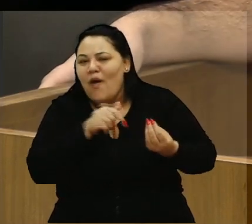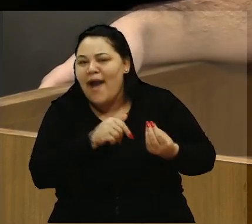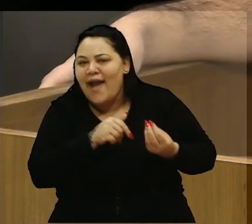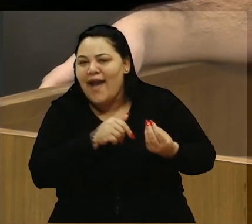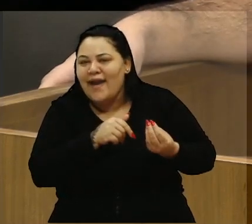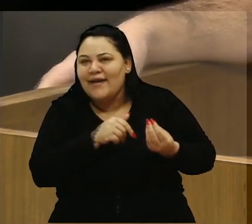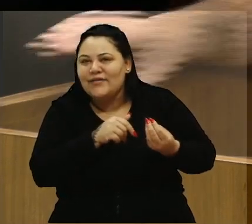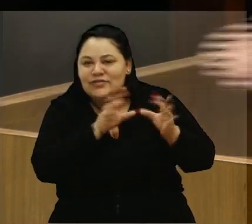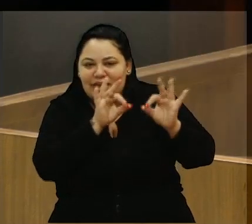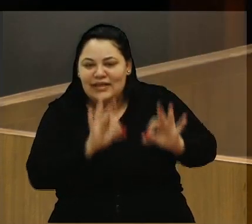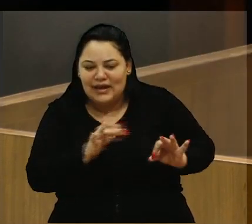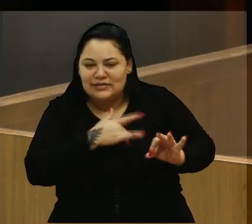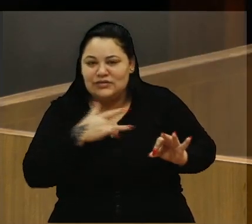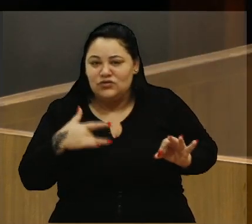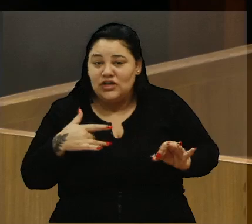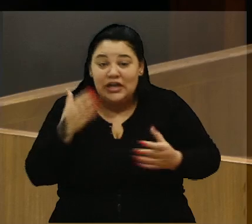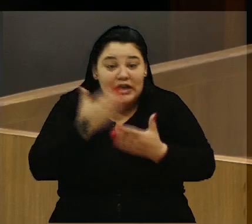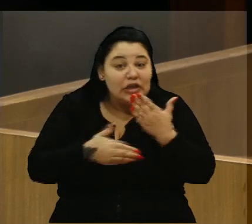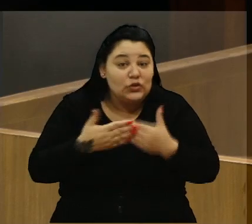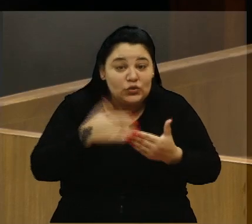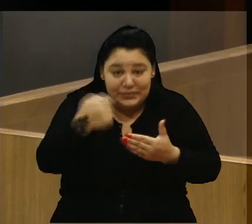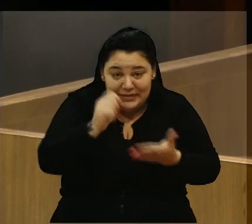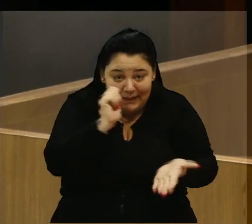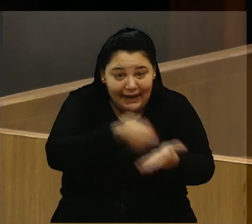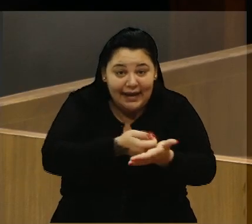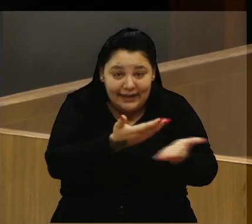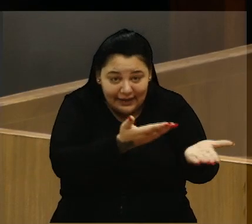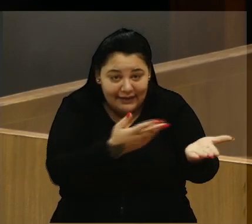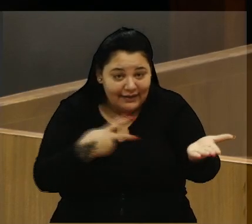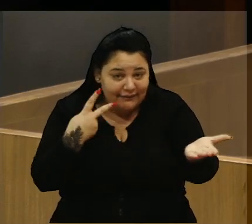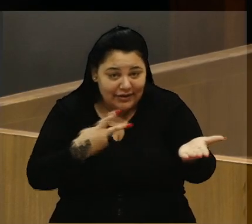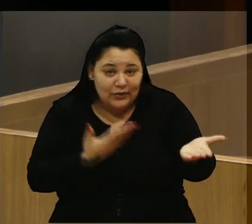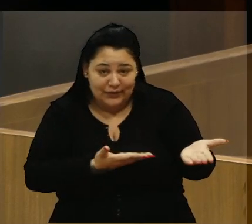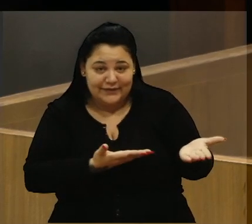saúde. E tudo isso tem um custo, colegas vereadores.